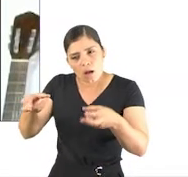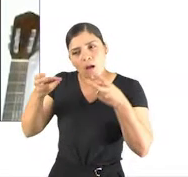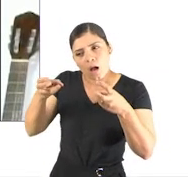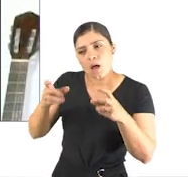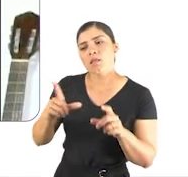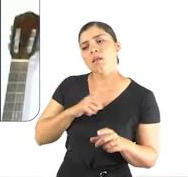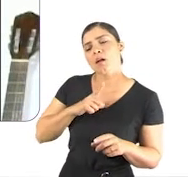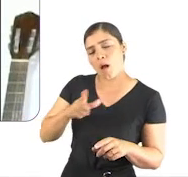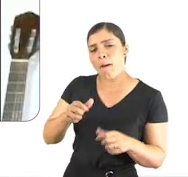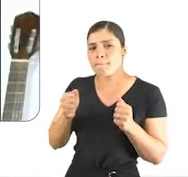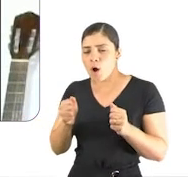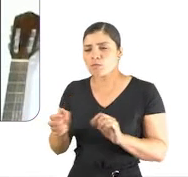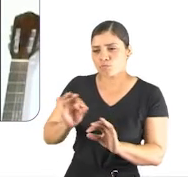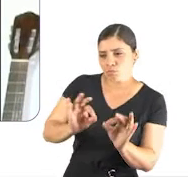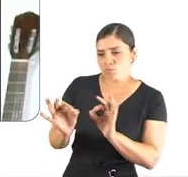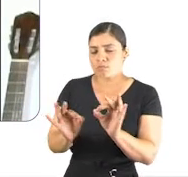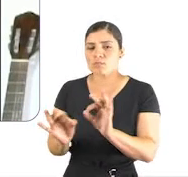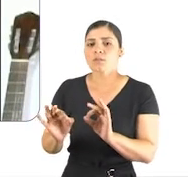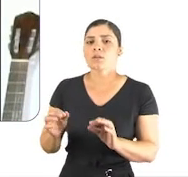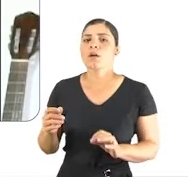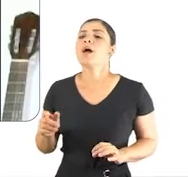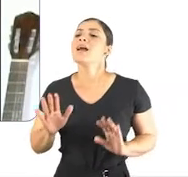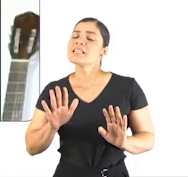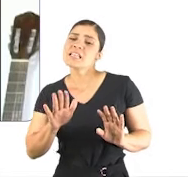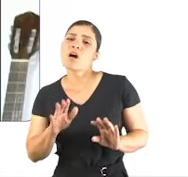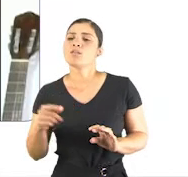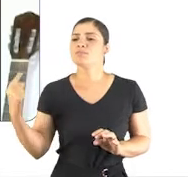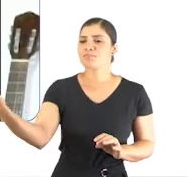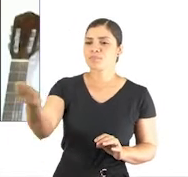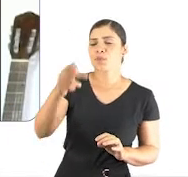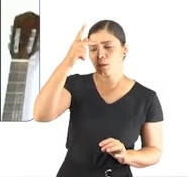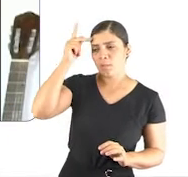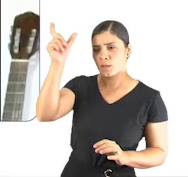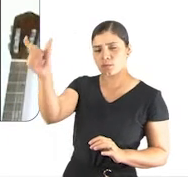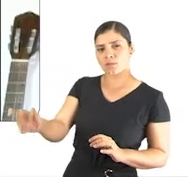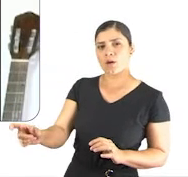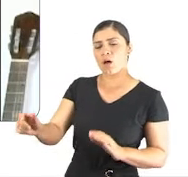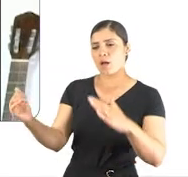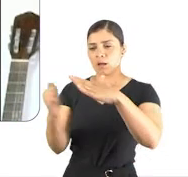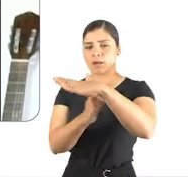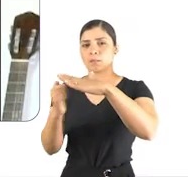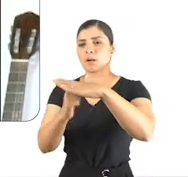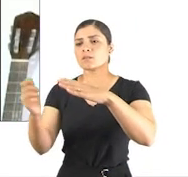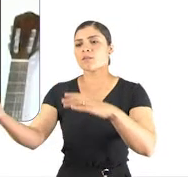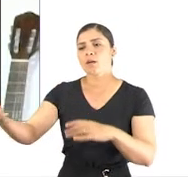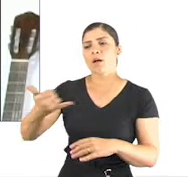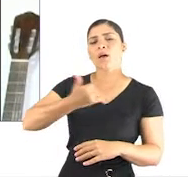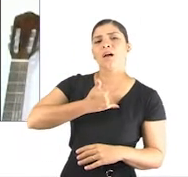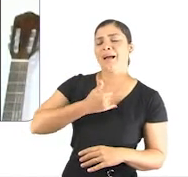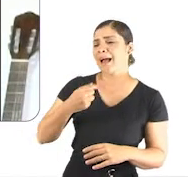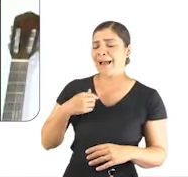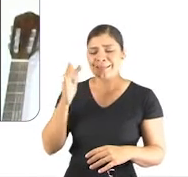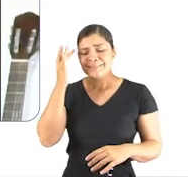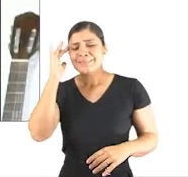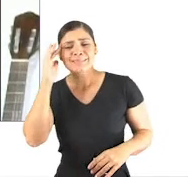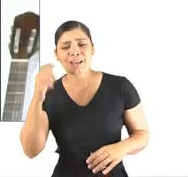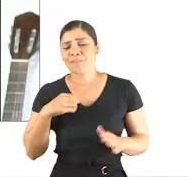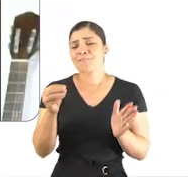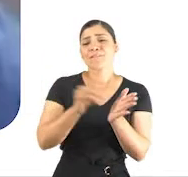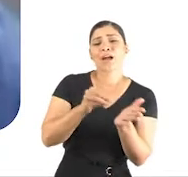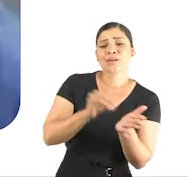mas esse pedido eu não implantei no meu sistema, eu não sabia que faltava uma parte para